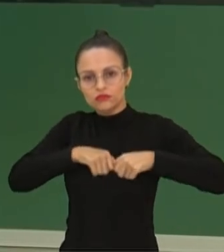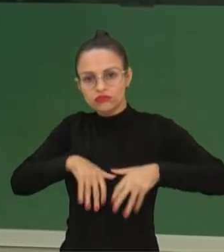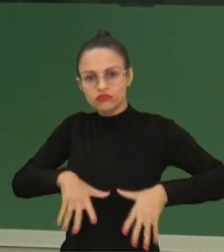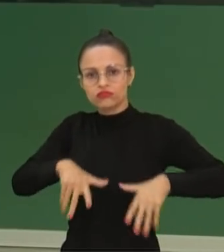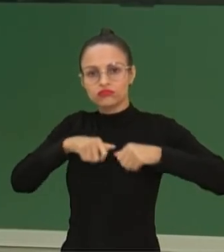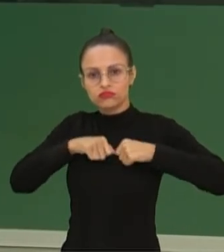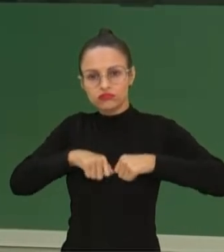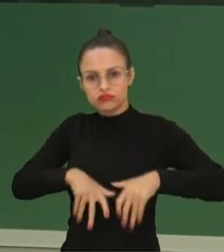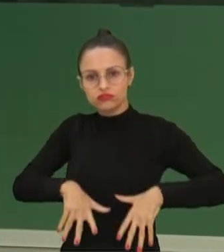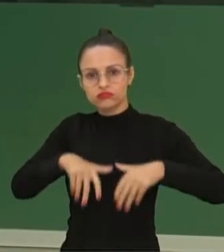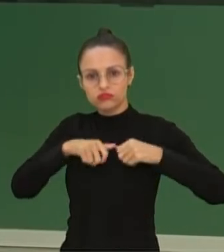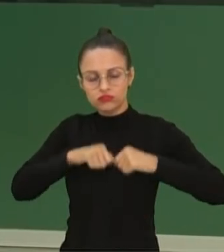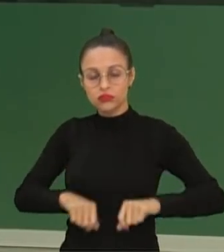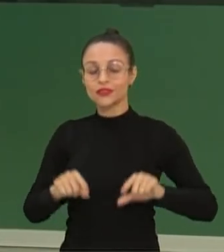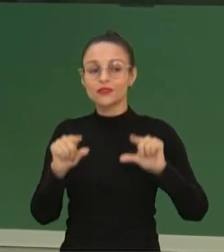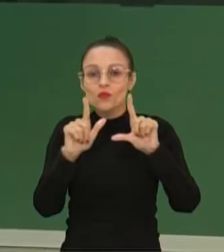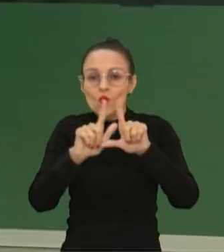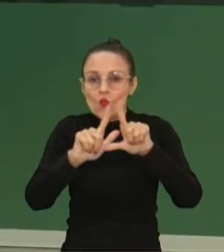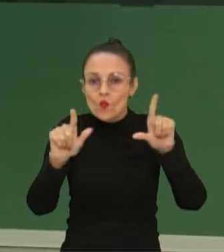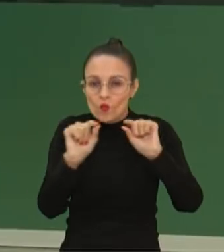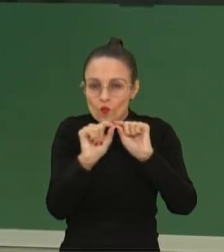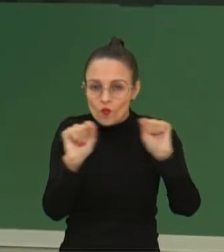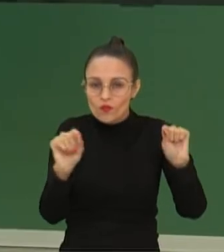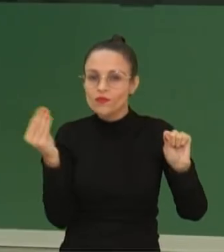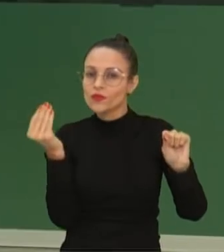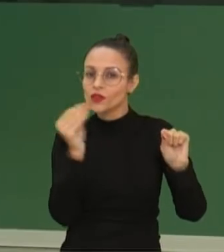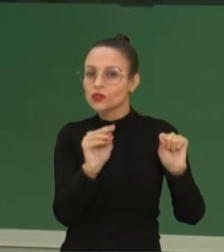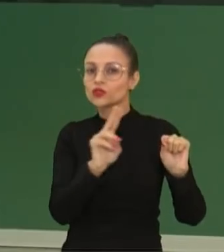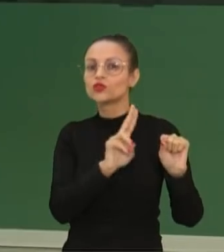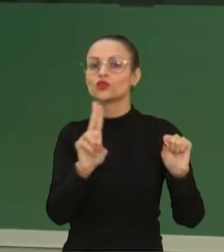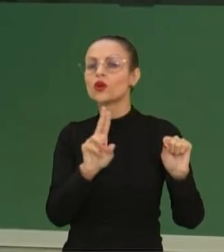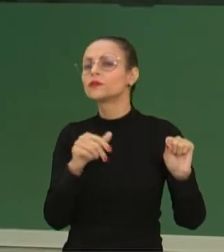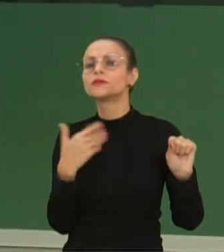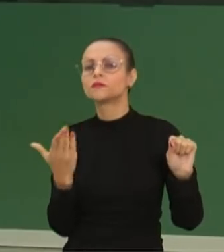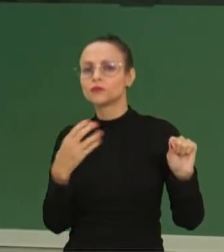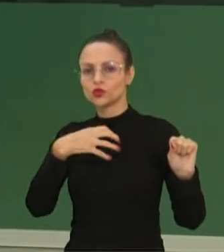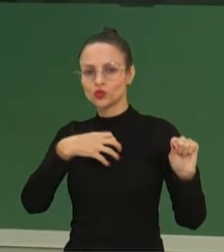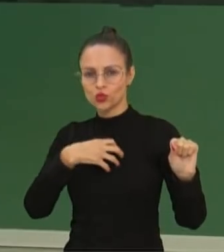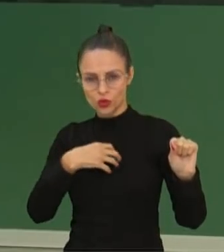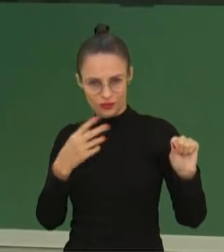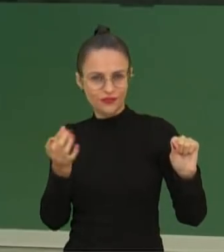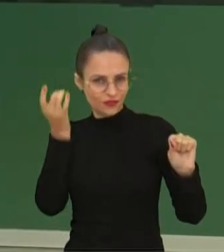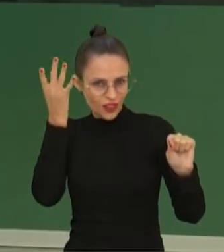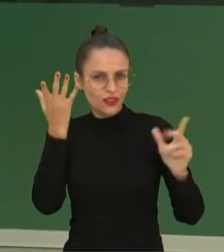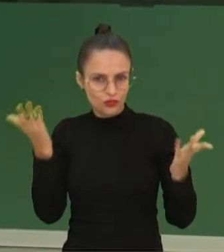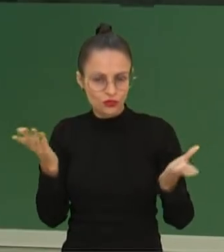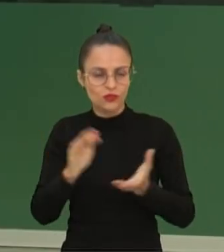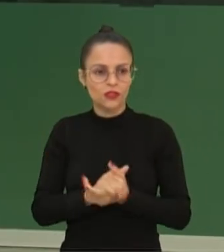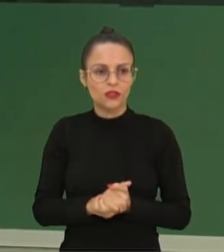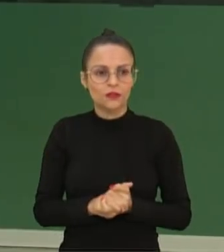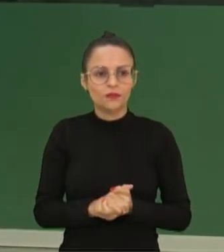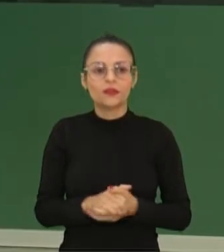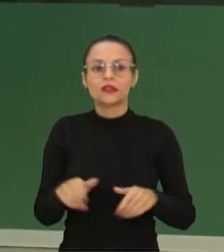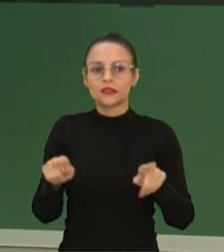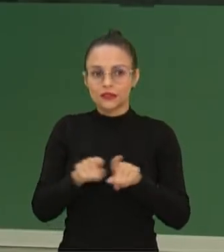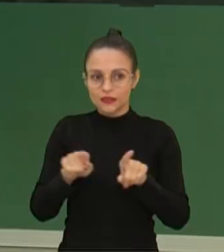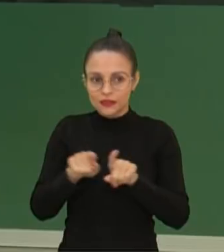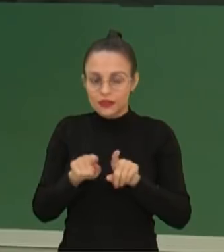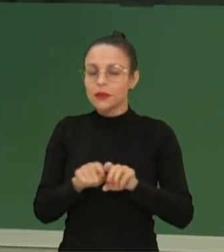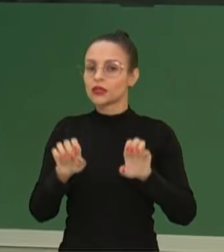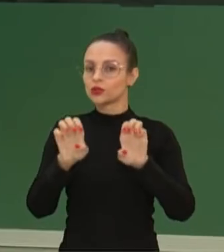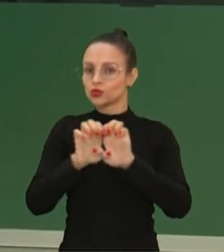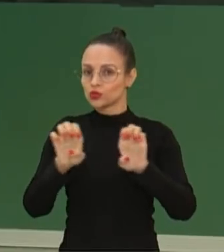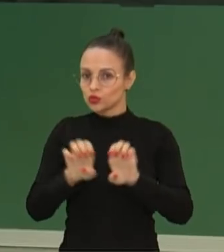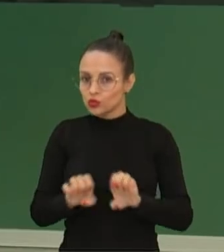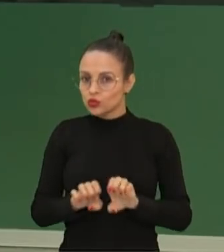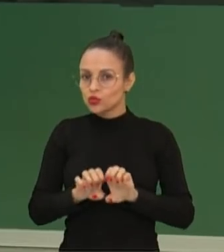corpo. Nesse espaço, você vai colocar o nome desse órgão que bombeia o sangue. Tá fácil, né? E pelas estruturas